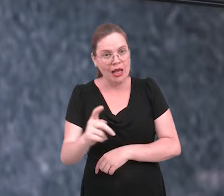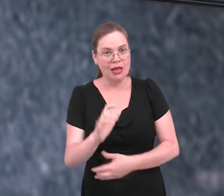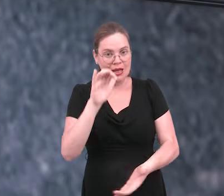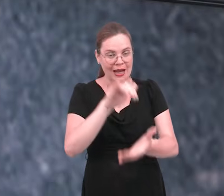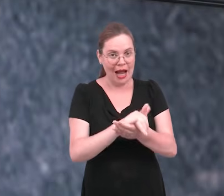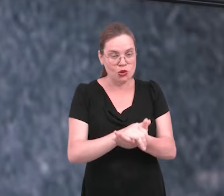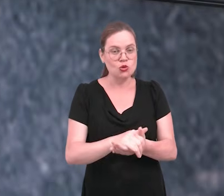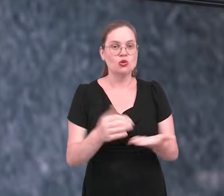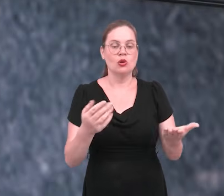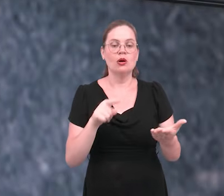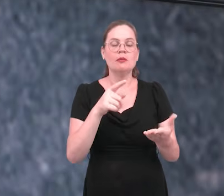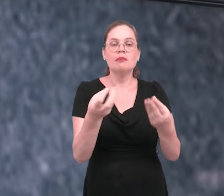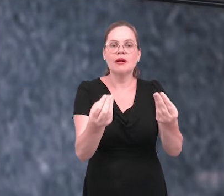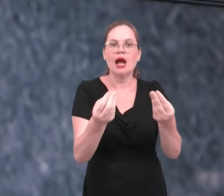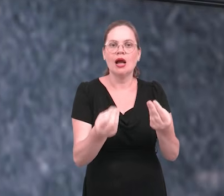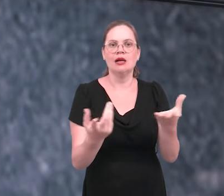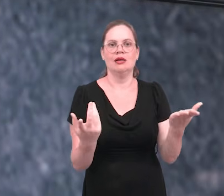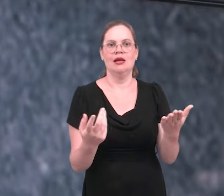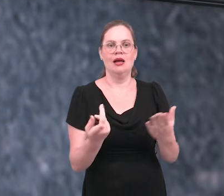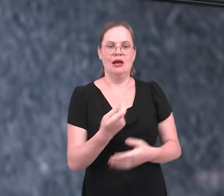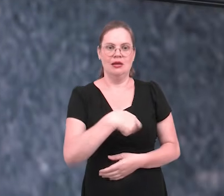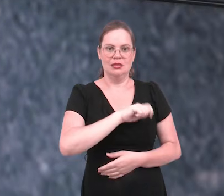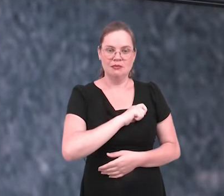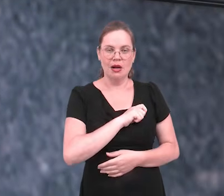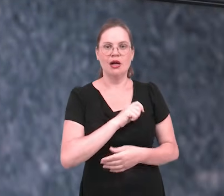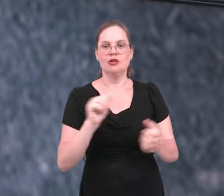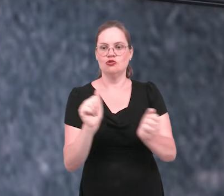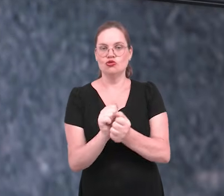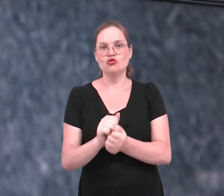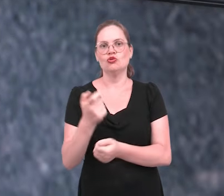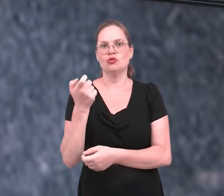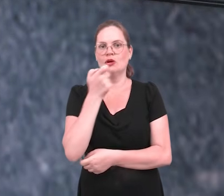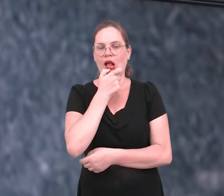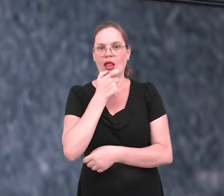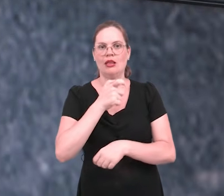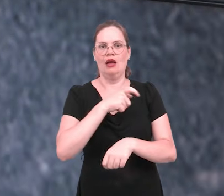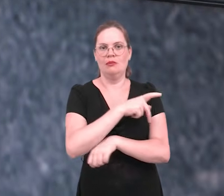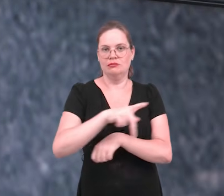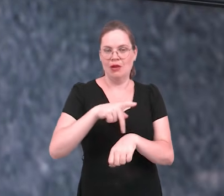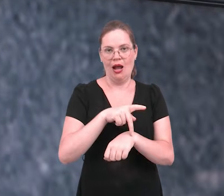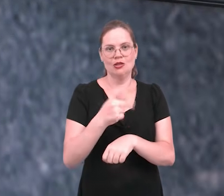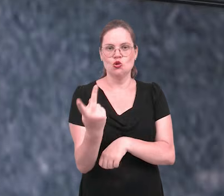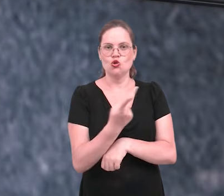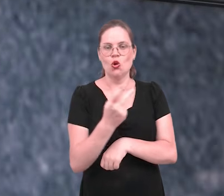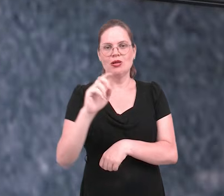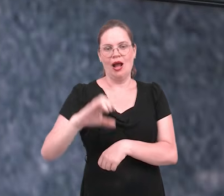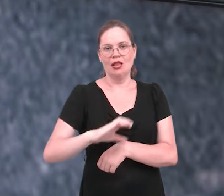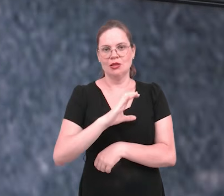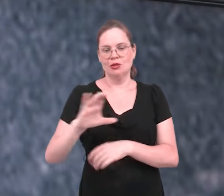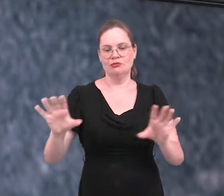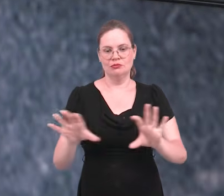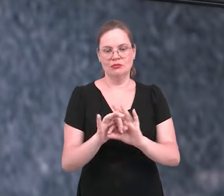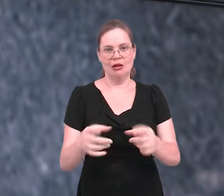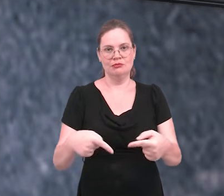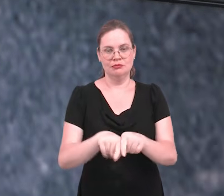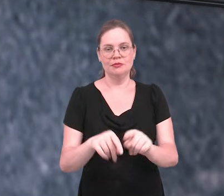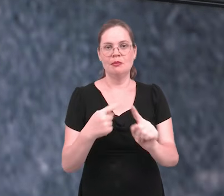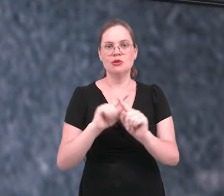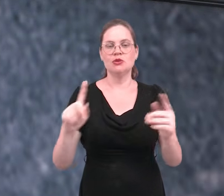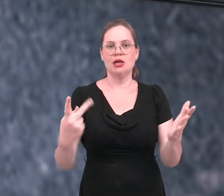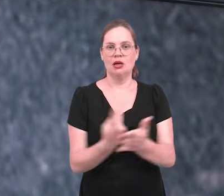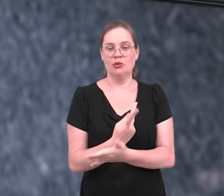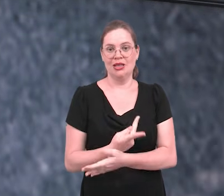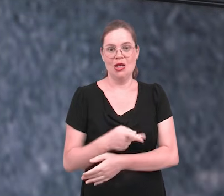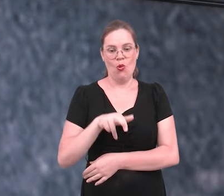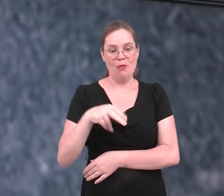Aragão, foi para selar uma aliança entre a Espanha e a Inglaterra, 2 países católicos. E aconteceu que, pouco tempo após o casamento, o